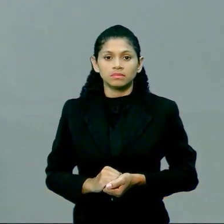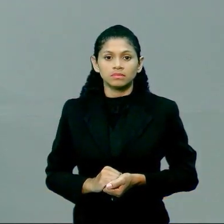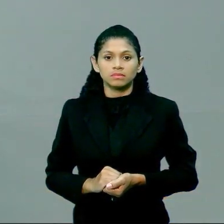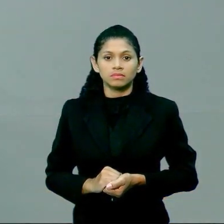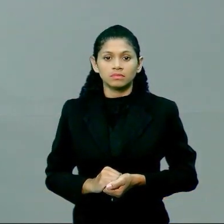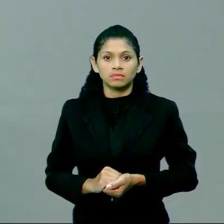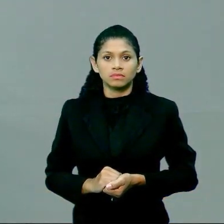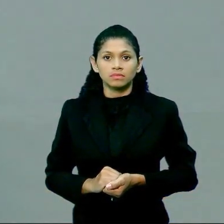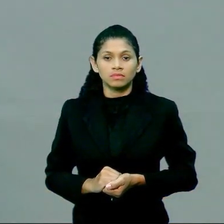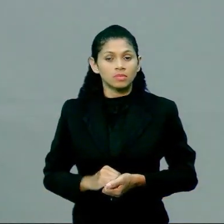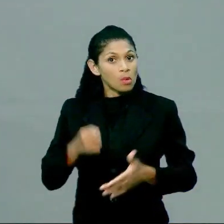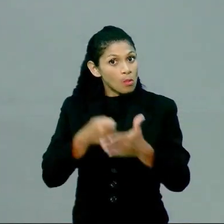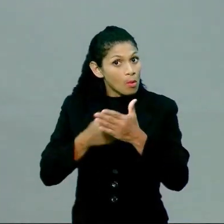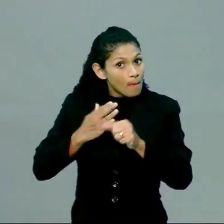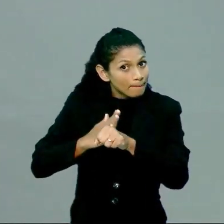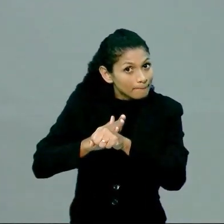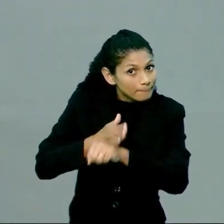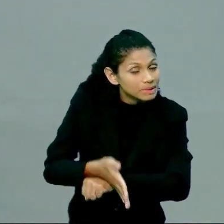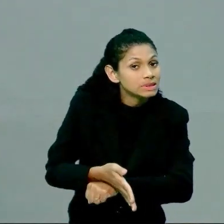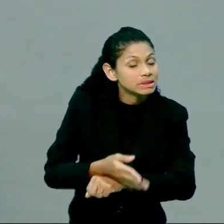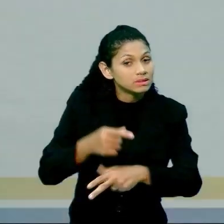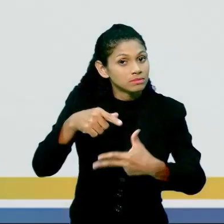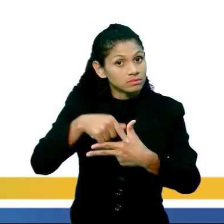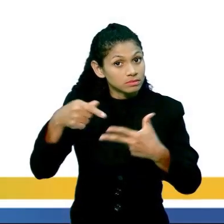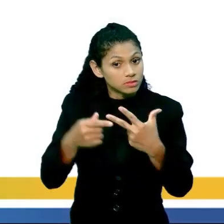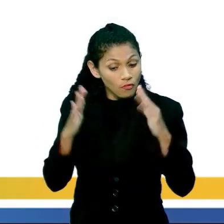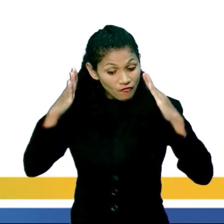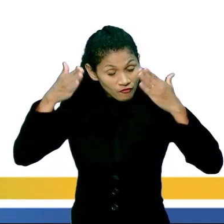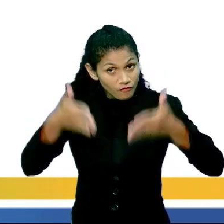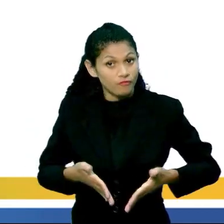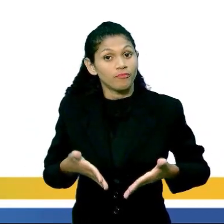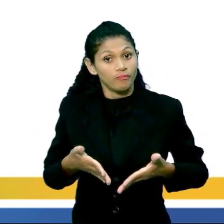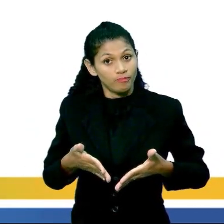Vamos passar no Enem. Foco.